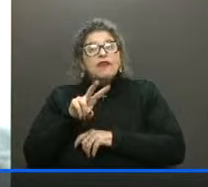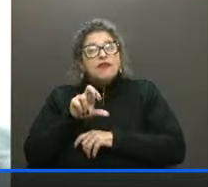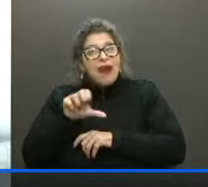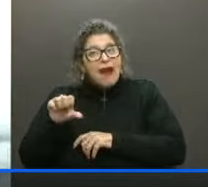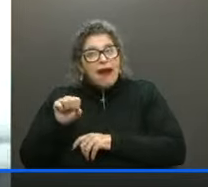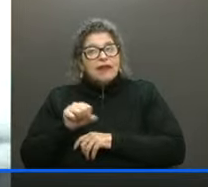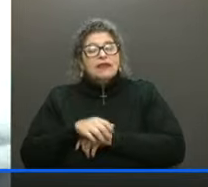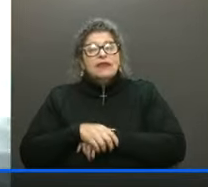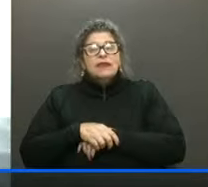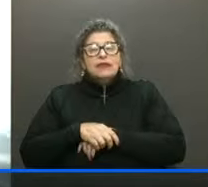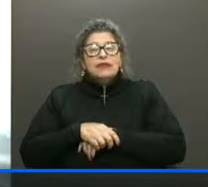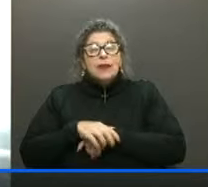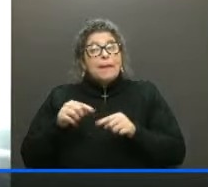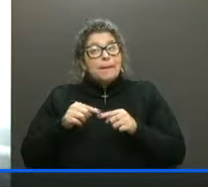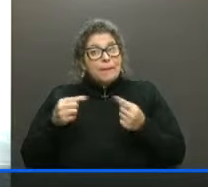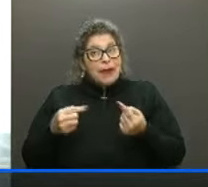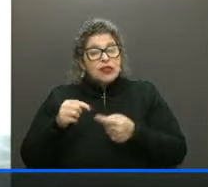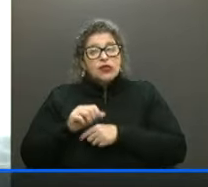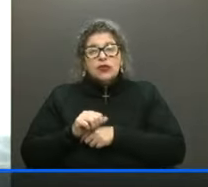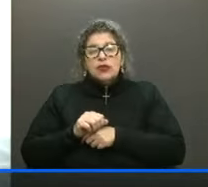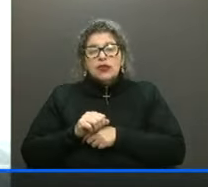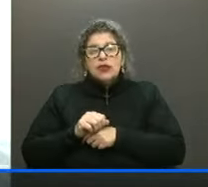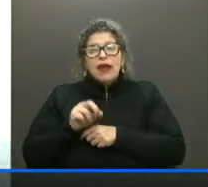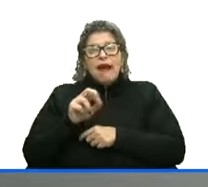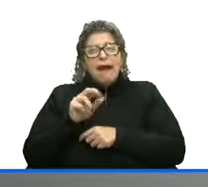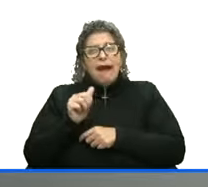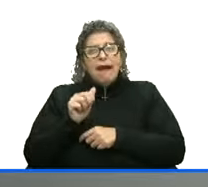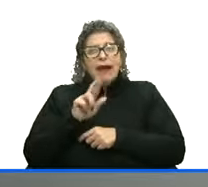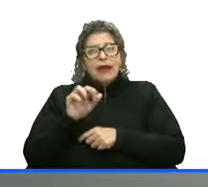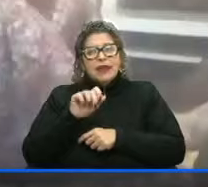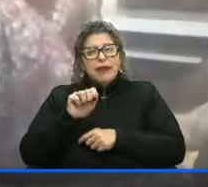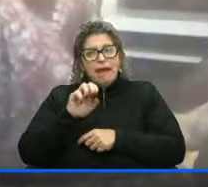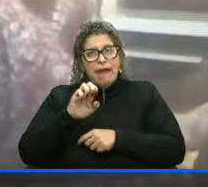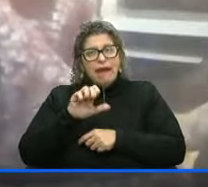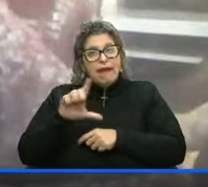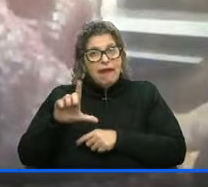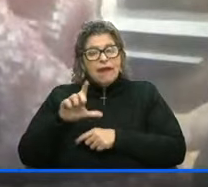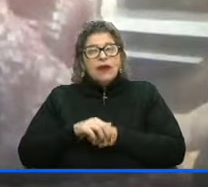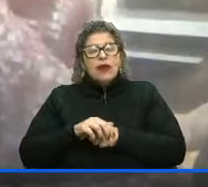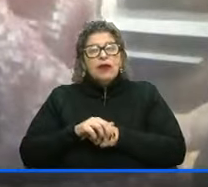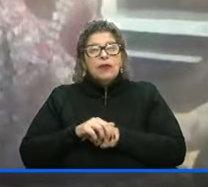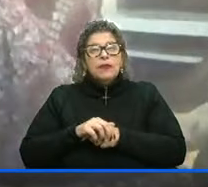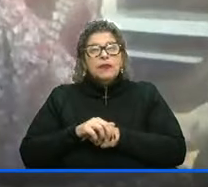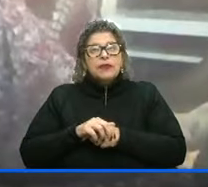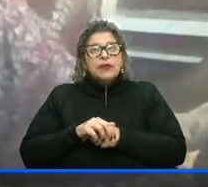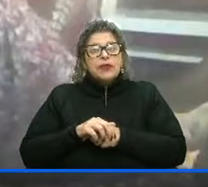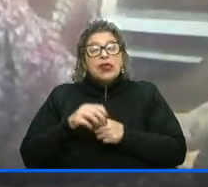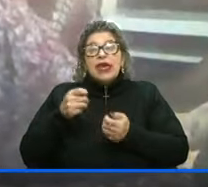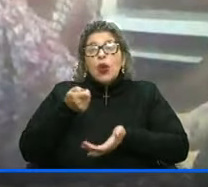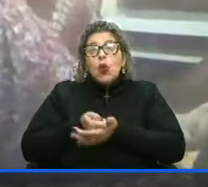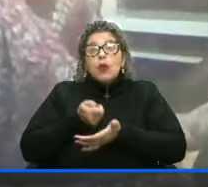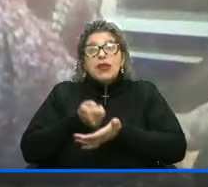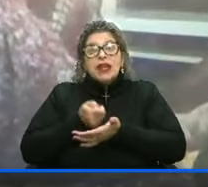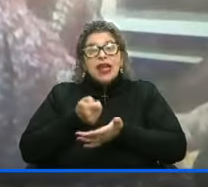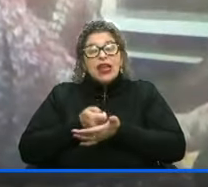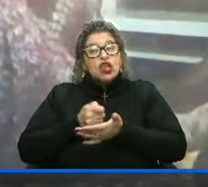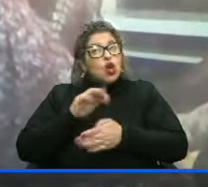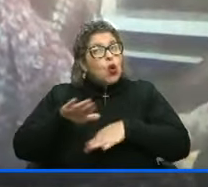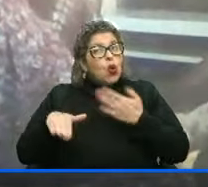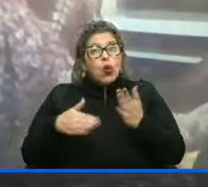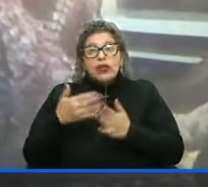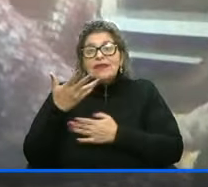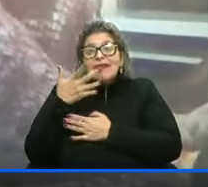Então, a Isabel só coloca aqui no chat, né, que a ilegalidade a que ela se refere é que é obrigatório para todas